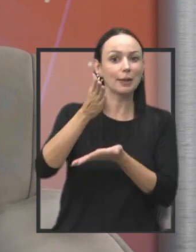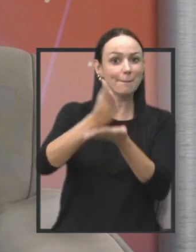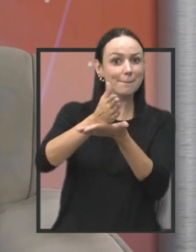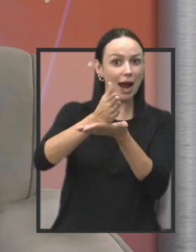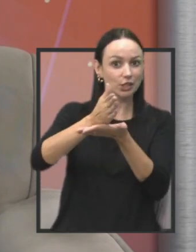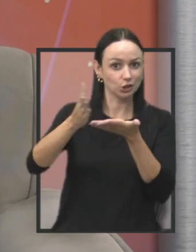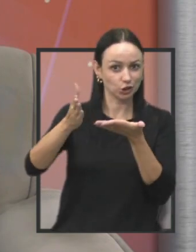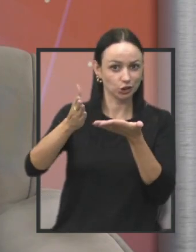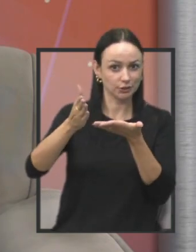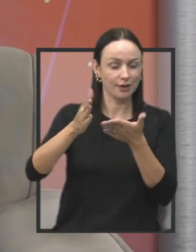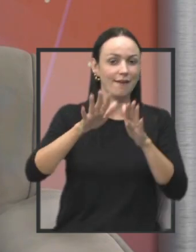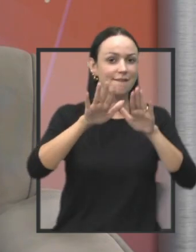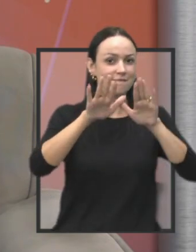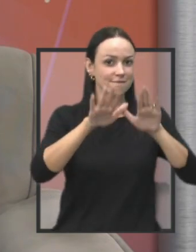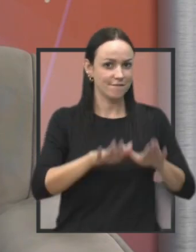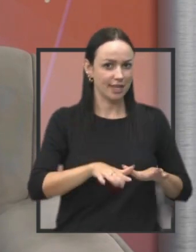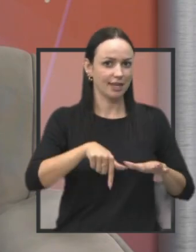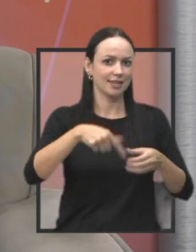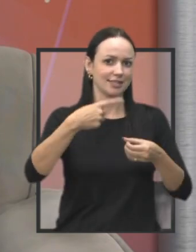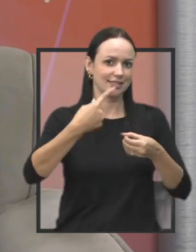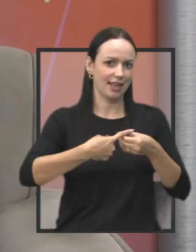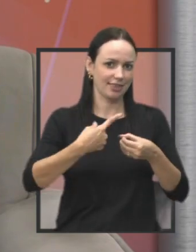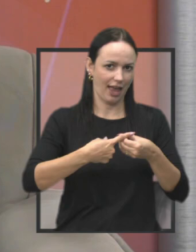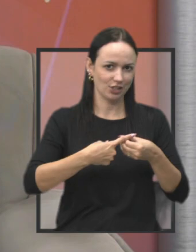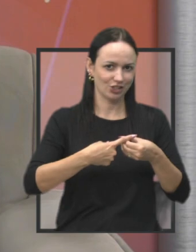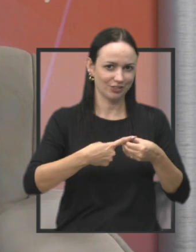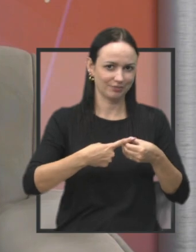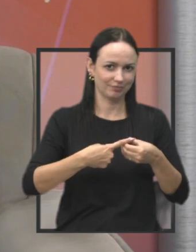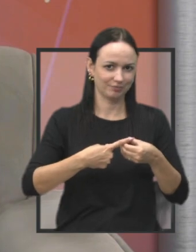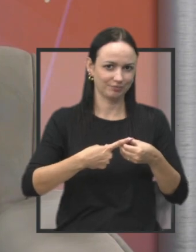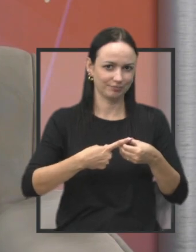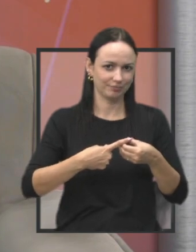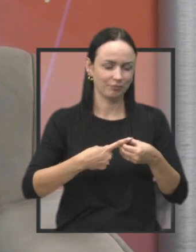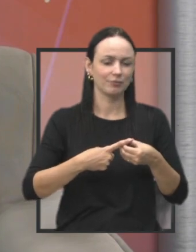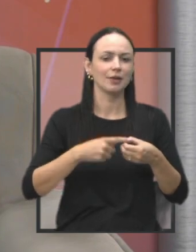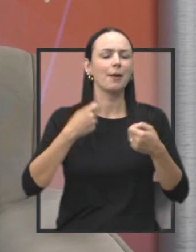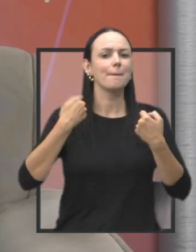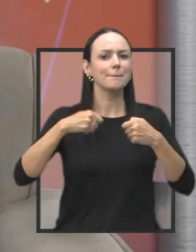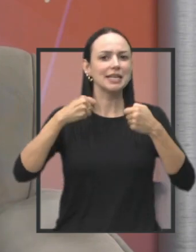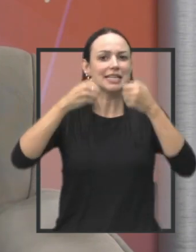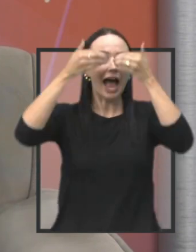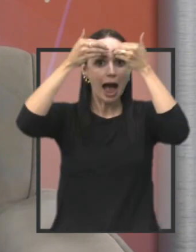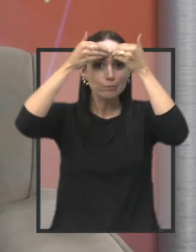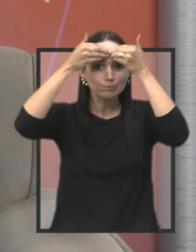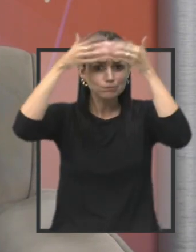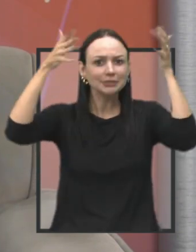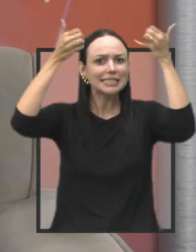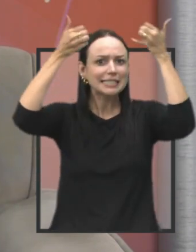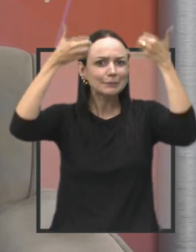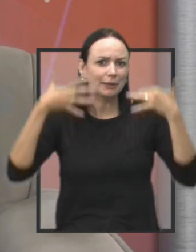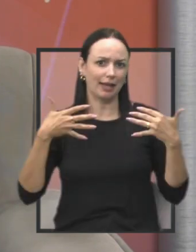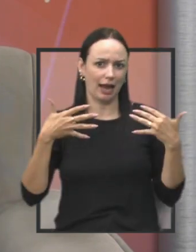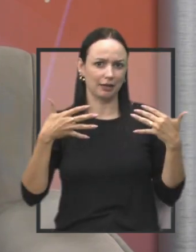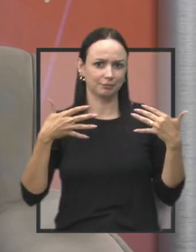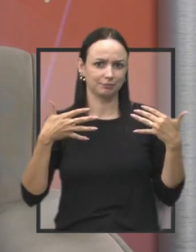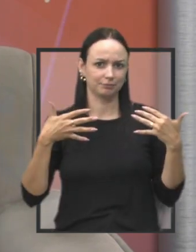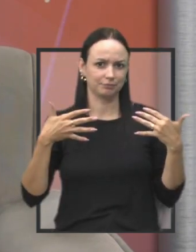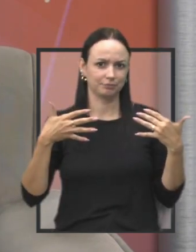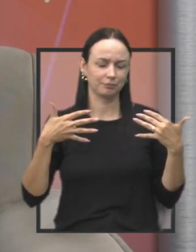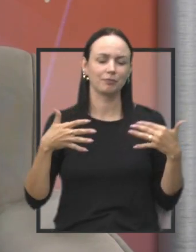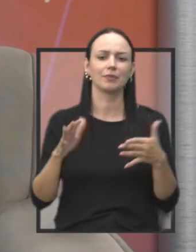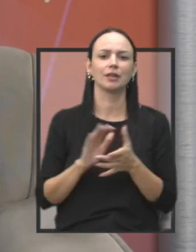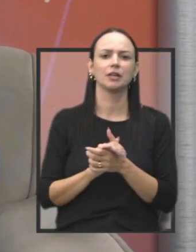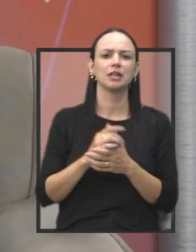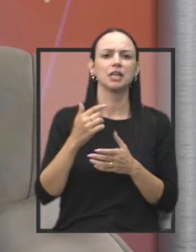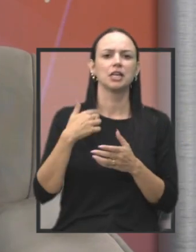imposto de renda fica na cidade. E a gente precisa quebrar esse tabu de que, eu